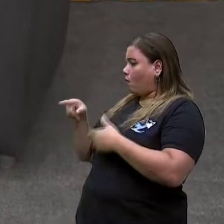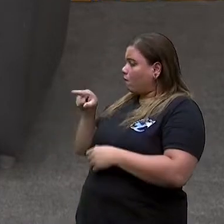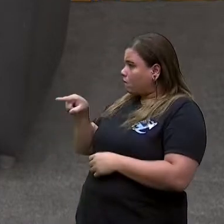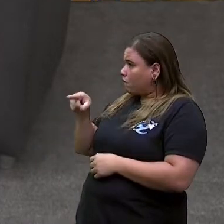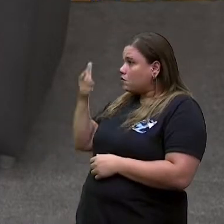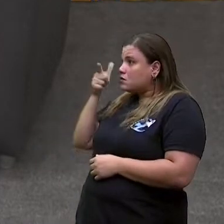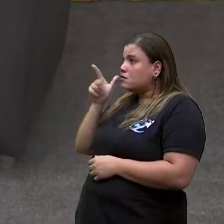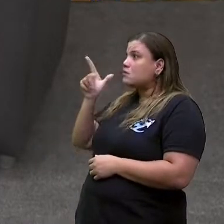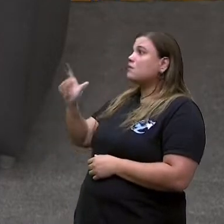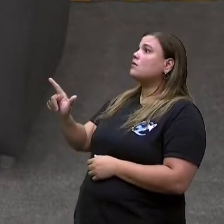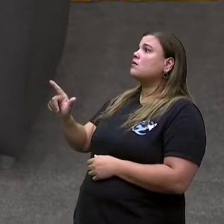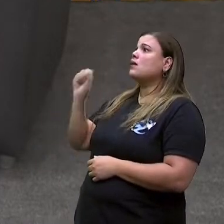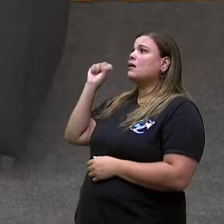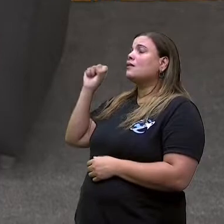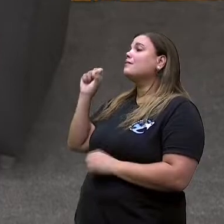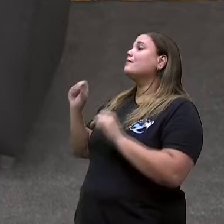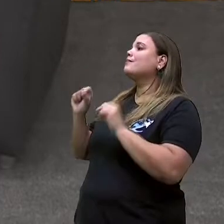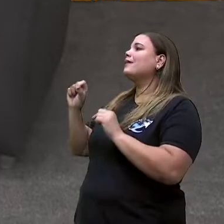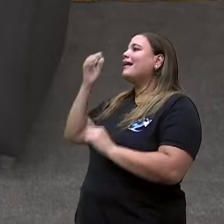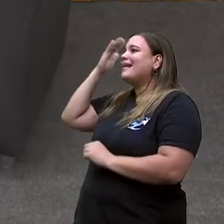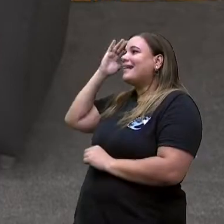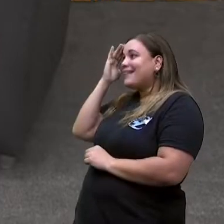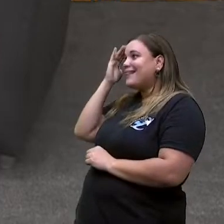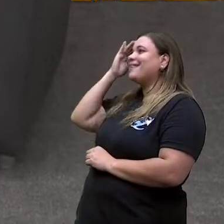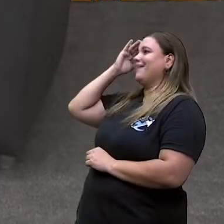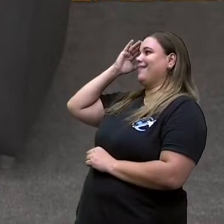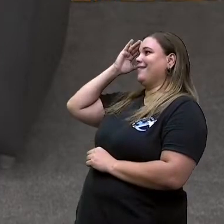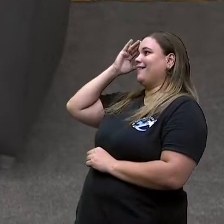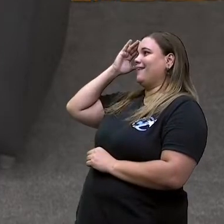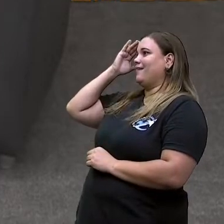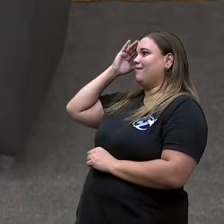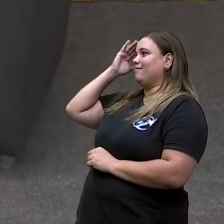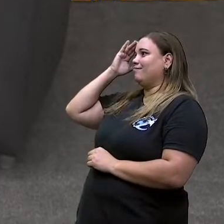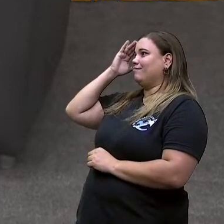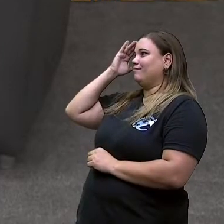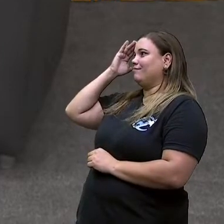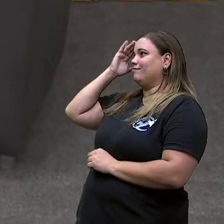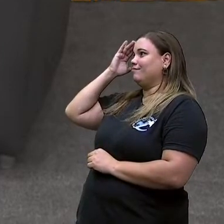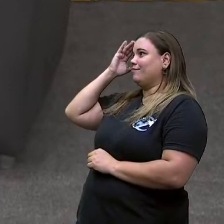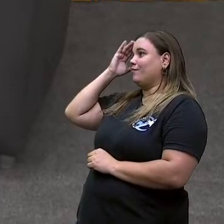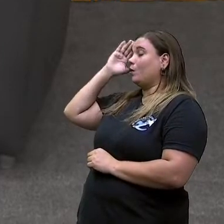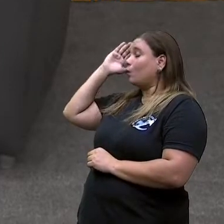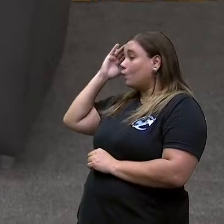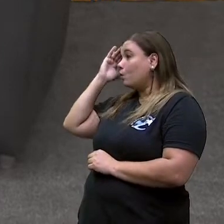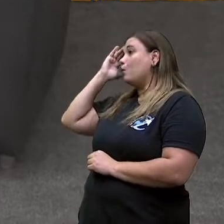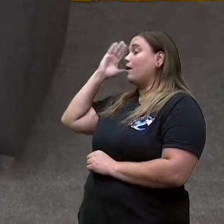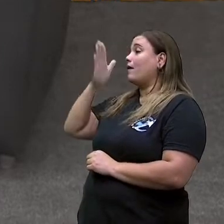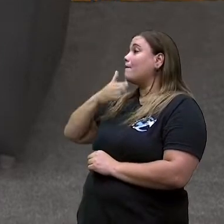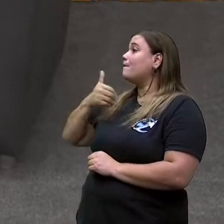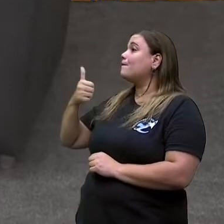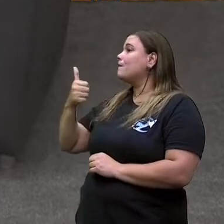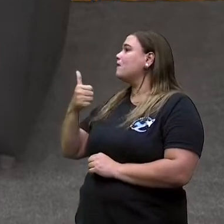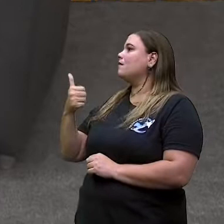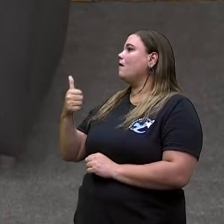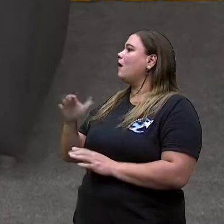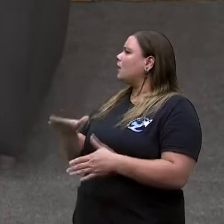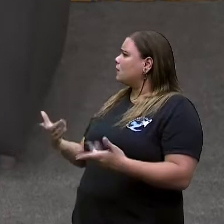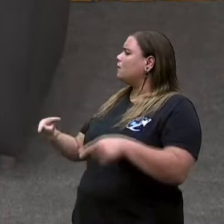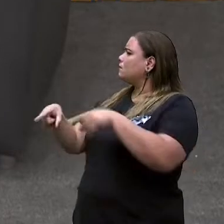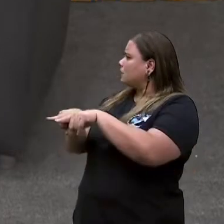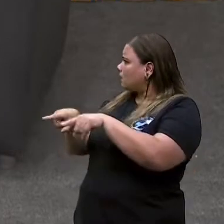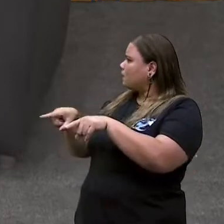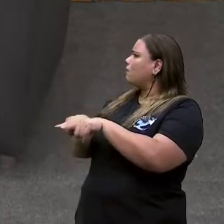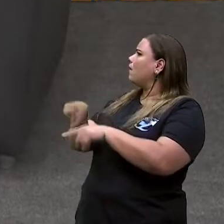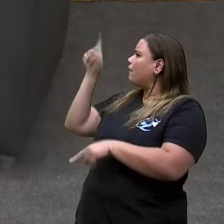uma produtora de texto. Então, o ato de interpretar também é um ato de produzir. Né? Agora, há vários tipos de leitura.